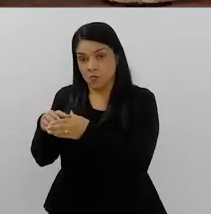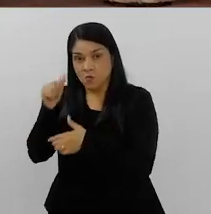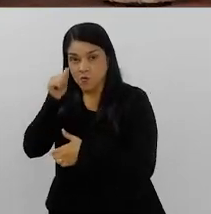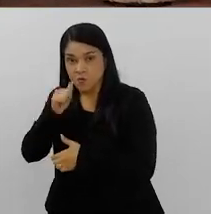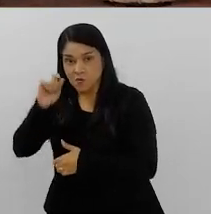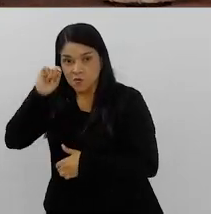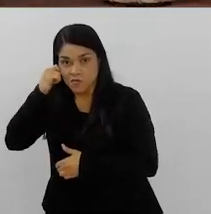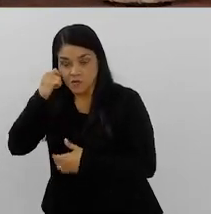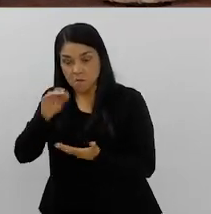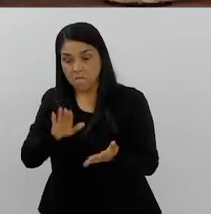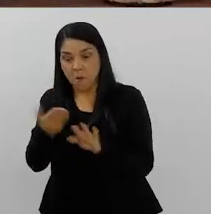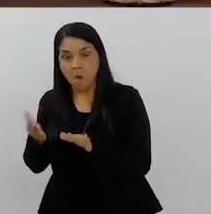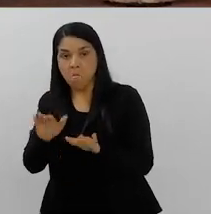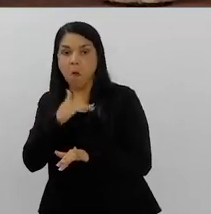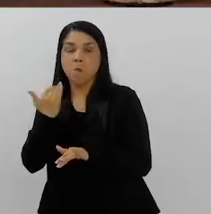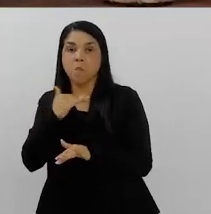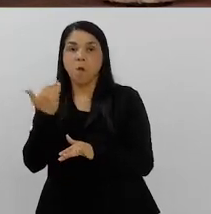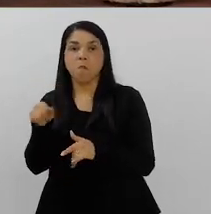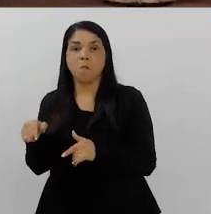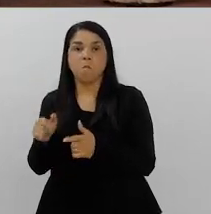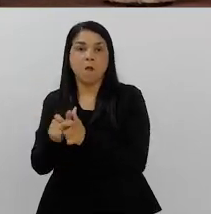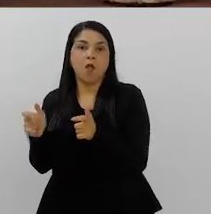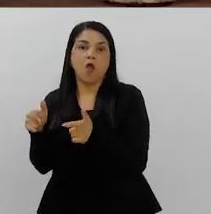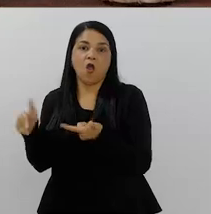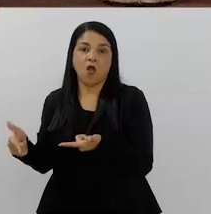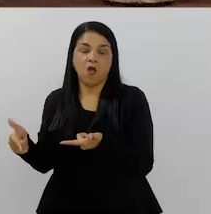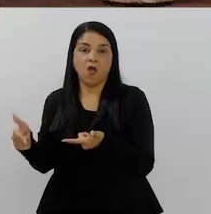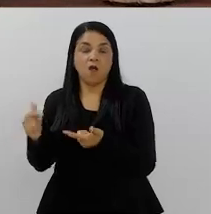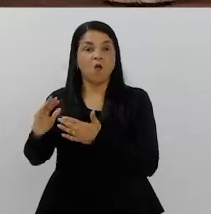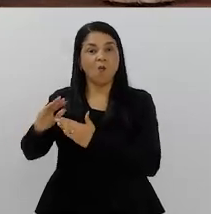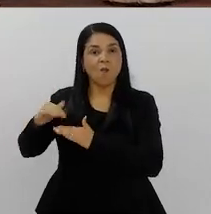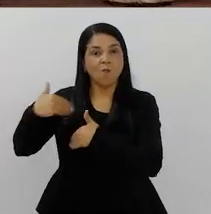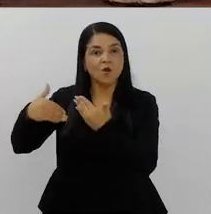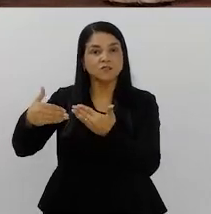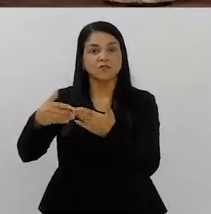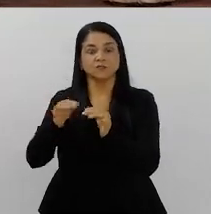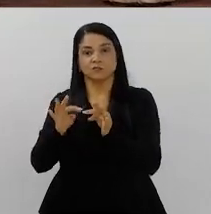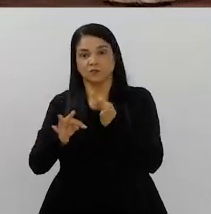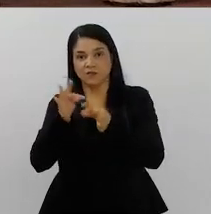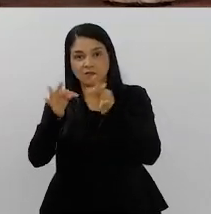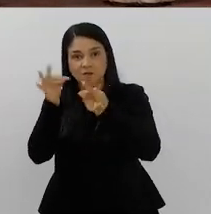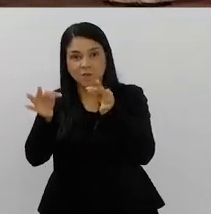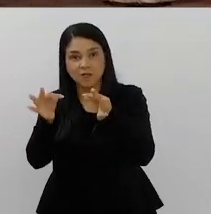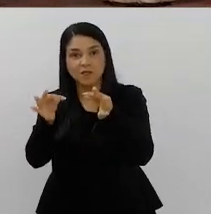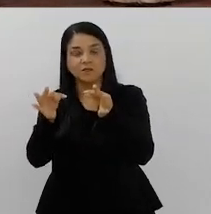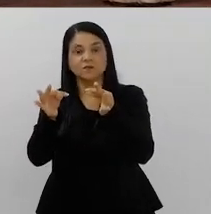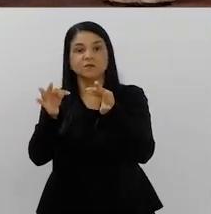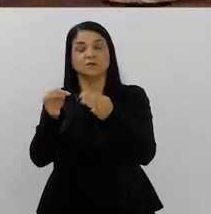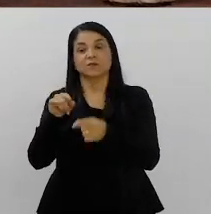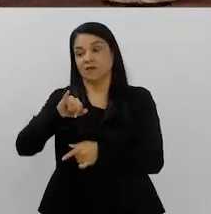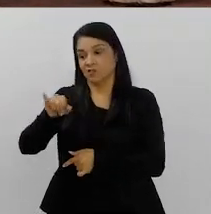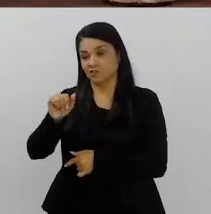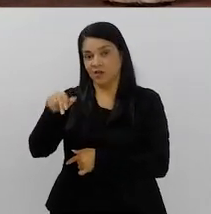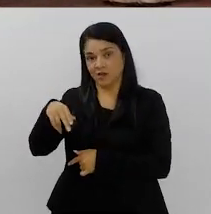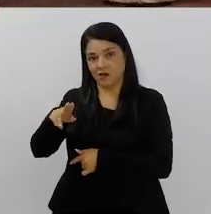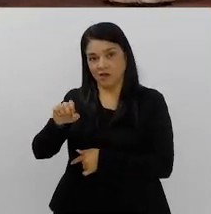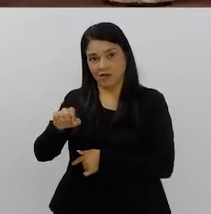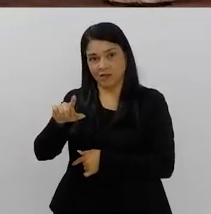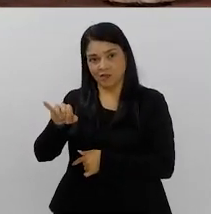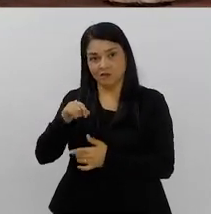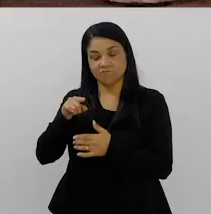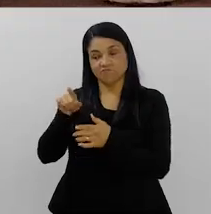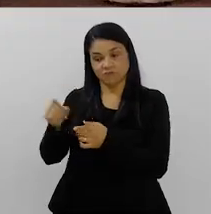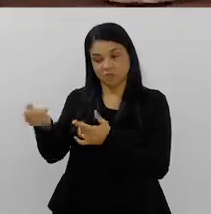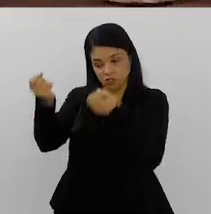mortalidade são em mulheres negras então o processo o tratamento o que a Jaqueline tá falando o